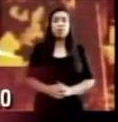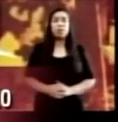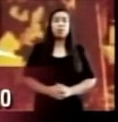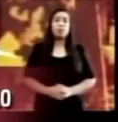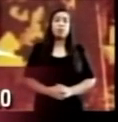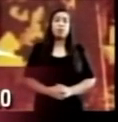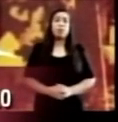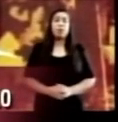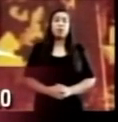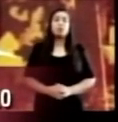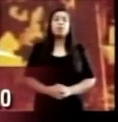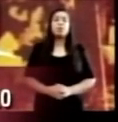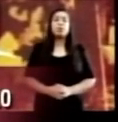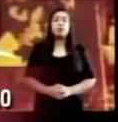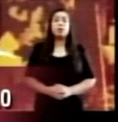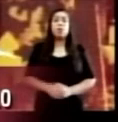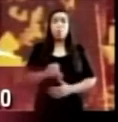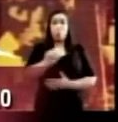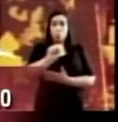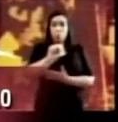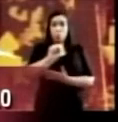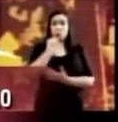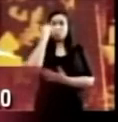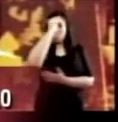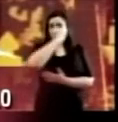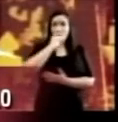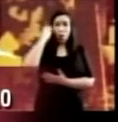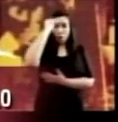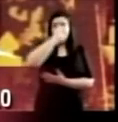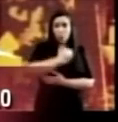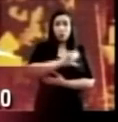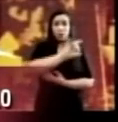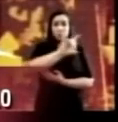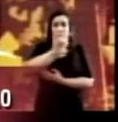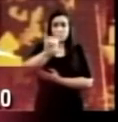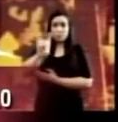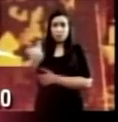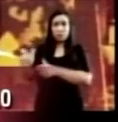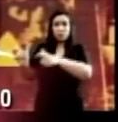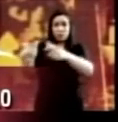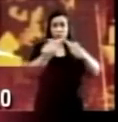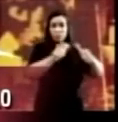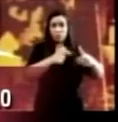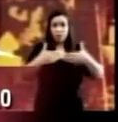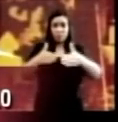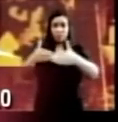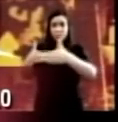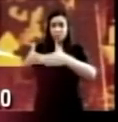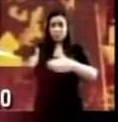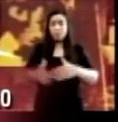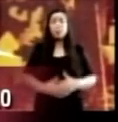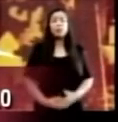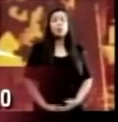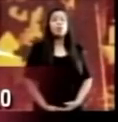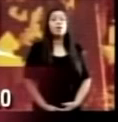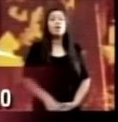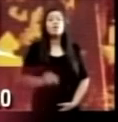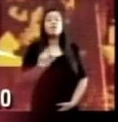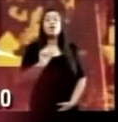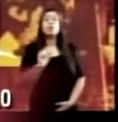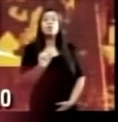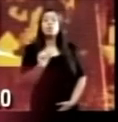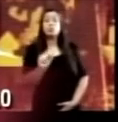acontecia são as 8 horas que estão definidas para cada estabelecimento funcionar. Ela vai